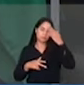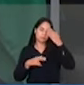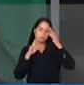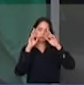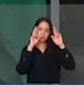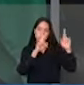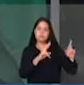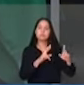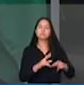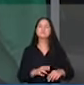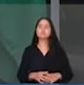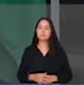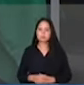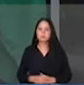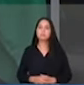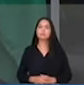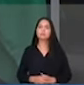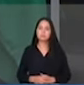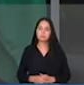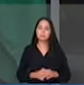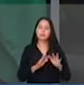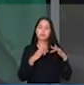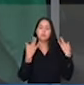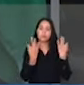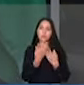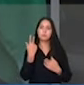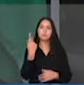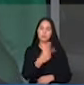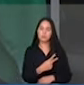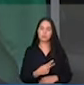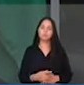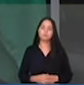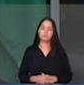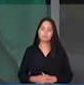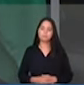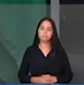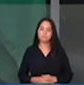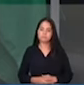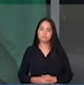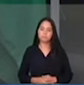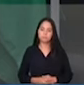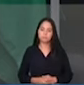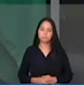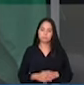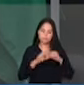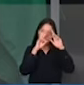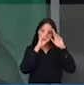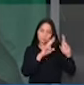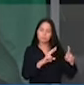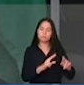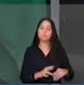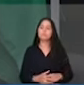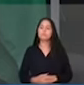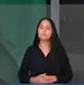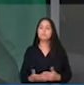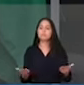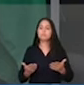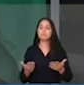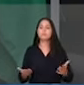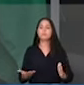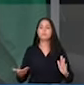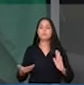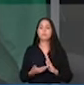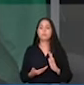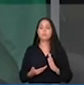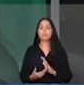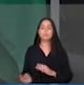em respeito à família da querida deputada volto a esta Câmara Federal com